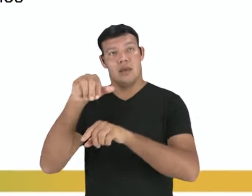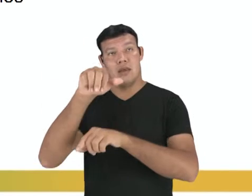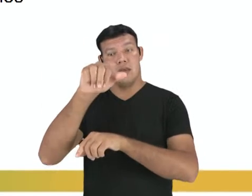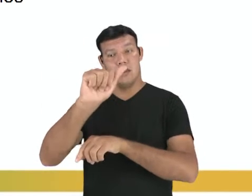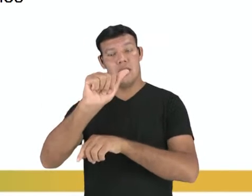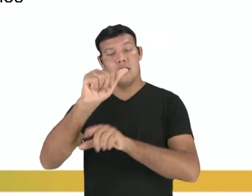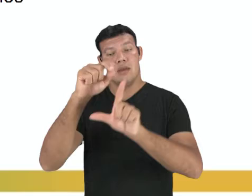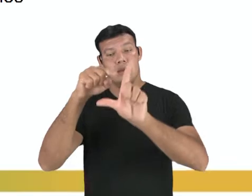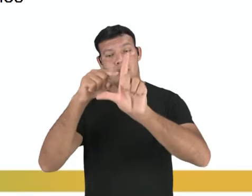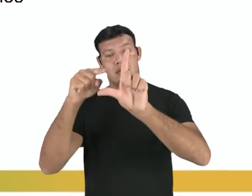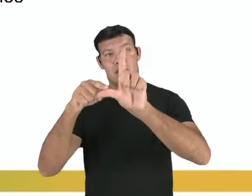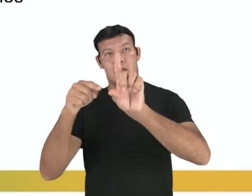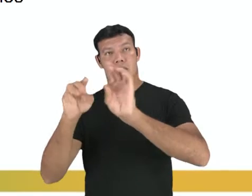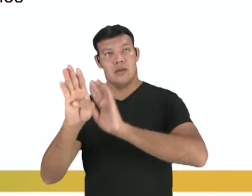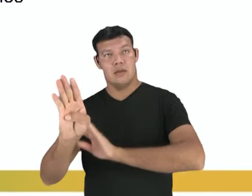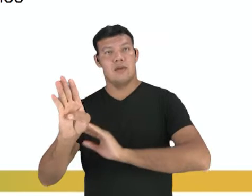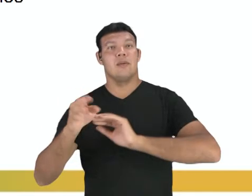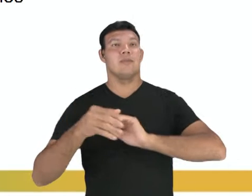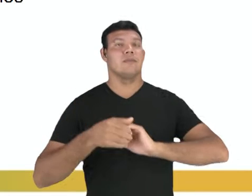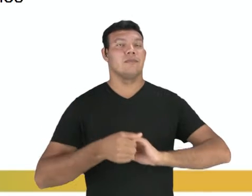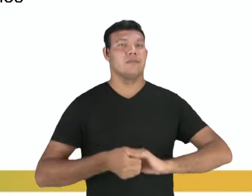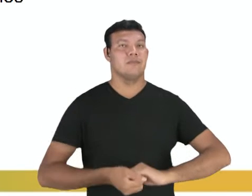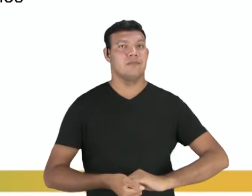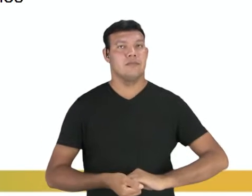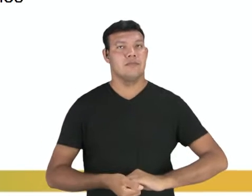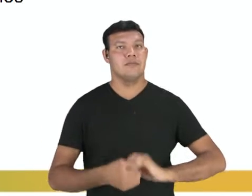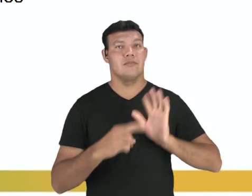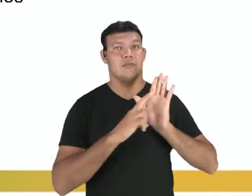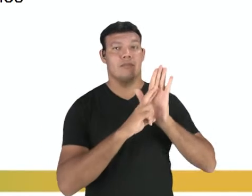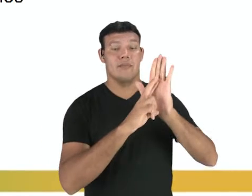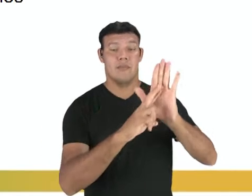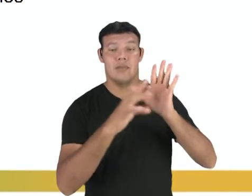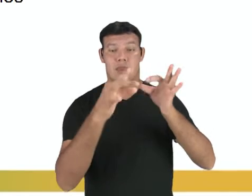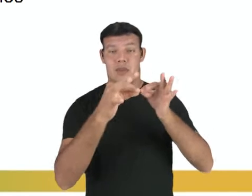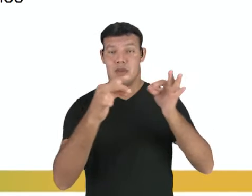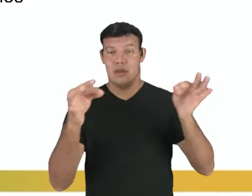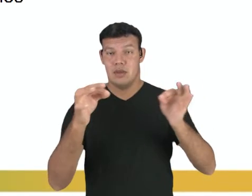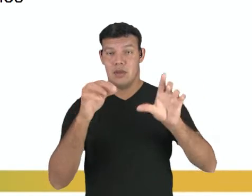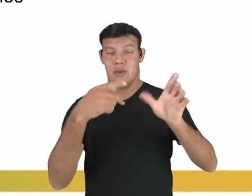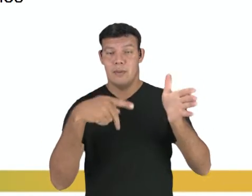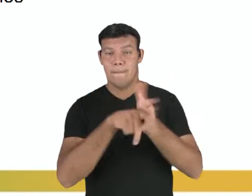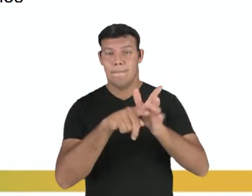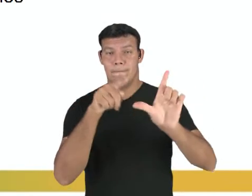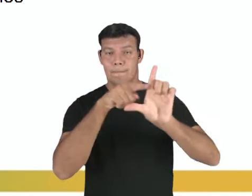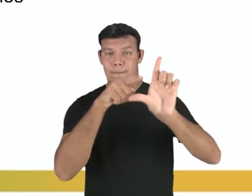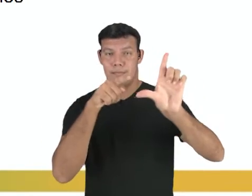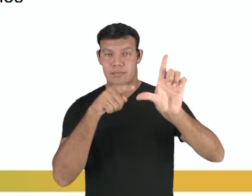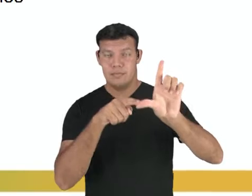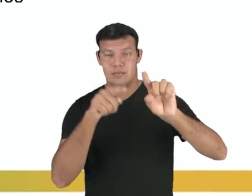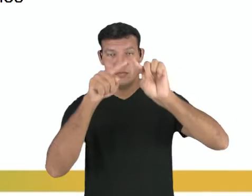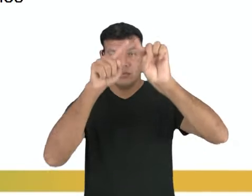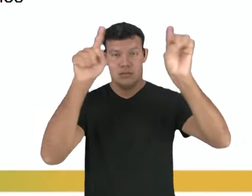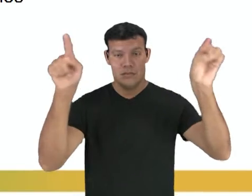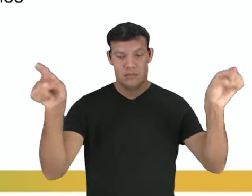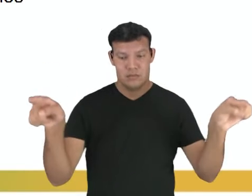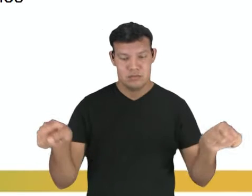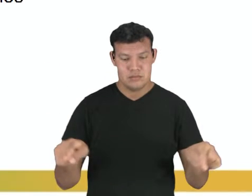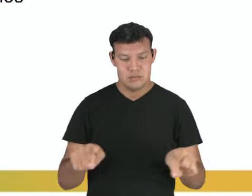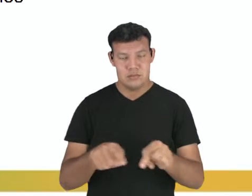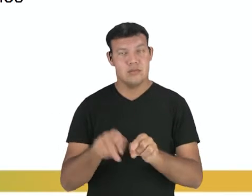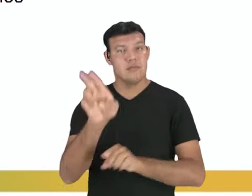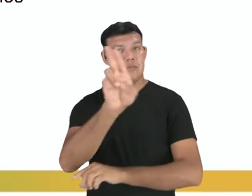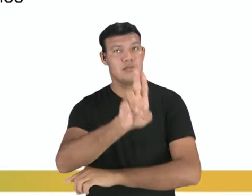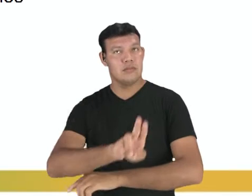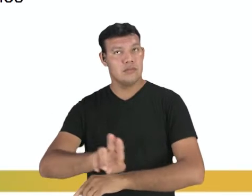ângulo B e para representar a medida angular de arco de circunferência